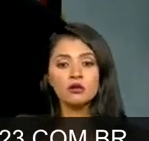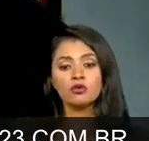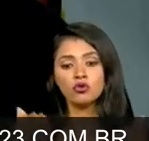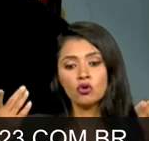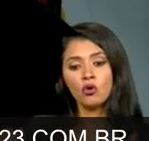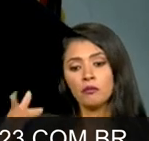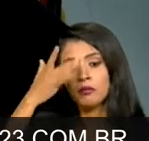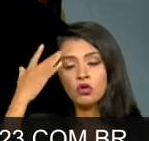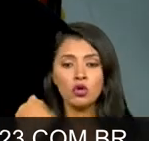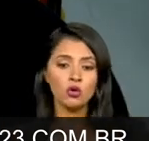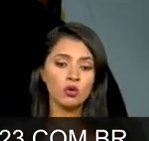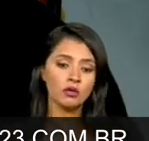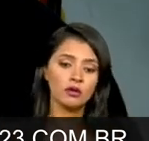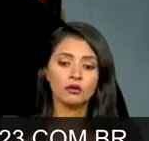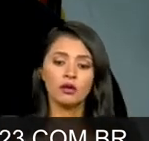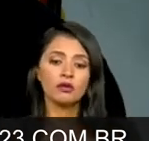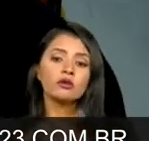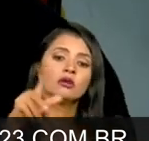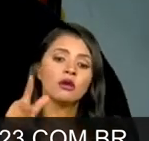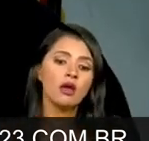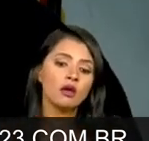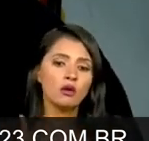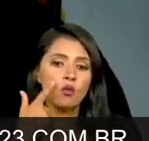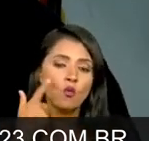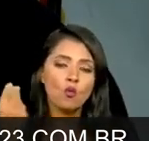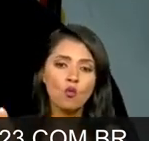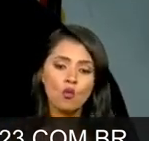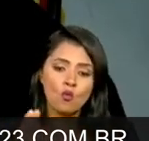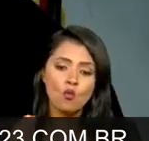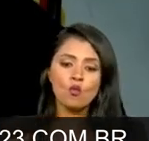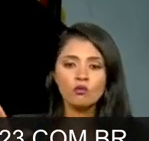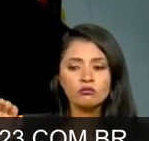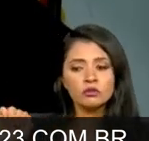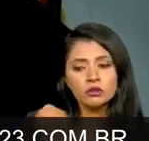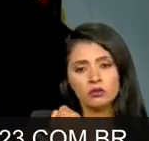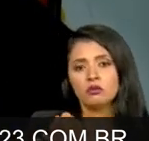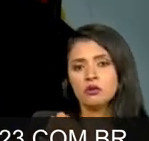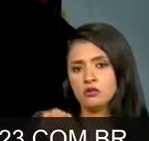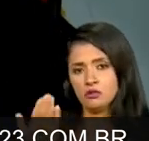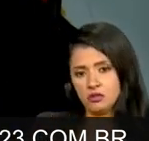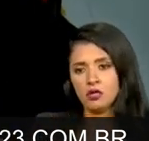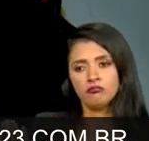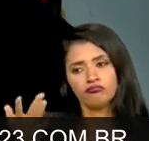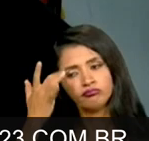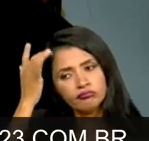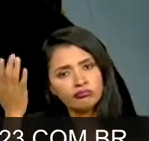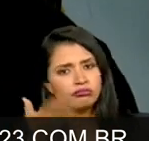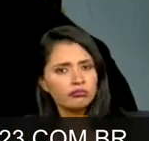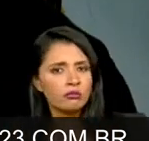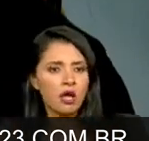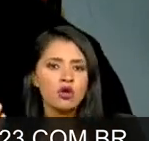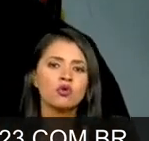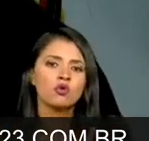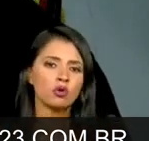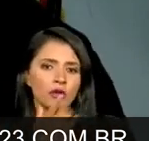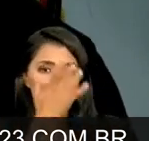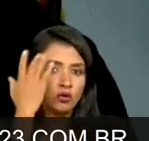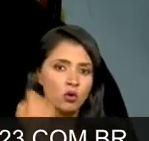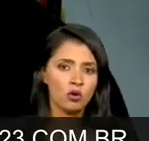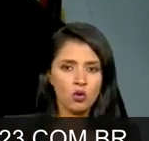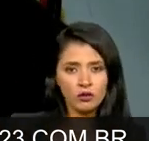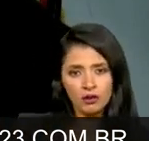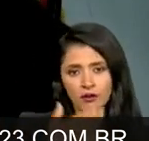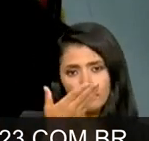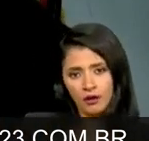contratantes a gente funciona como uma contrapartida que dá mais segurança e facilidade para poder encontrar e contratar